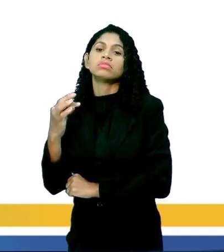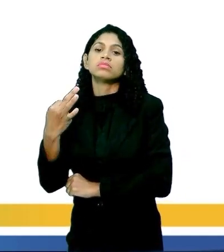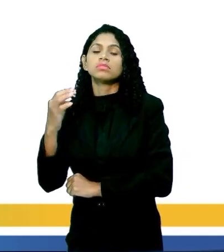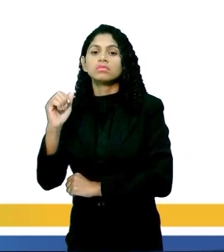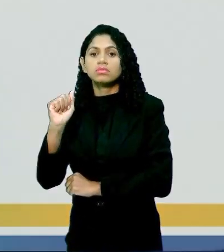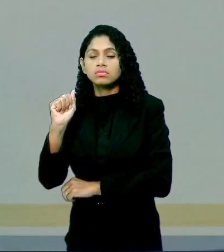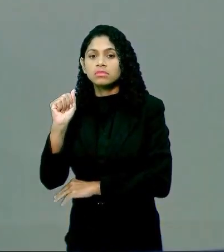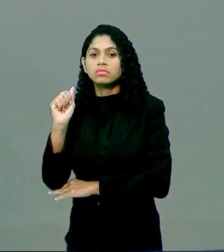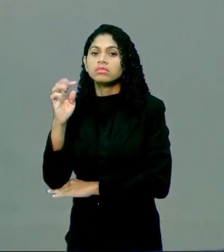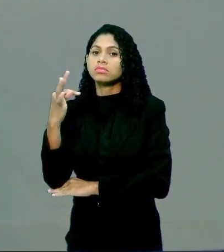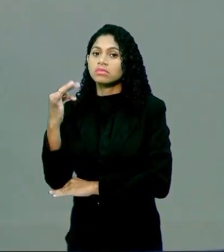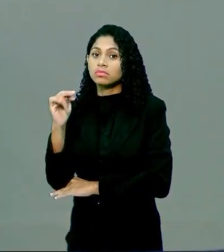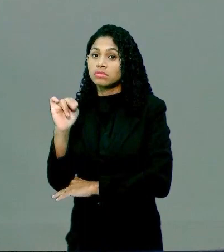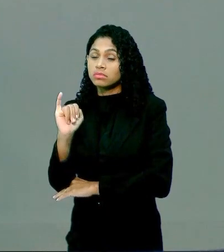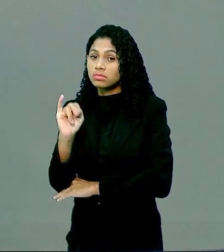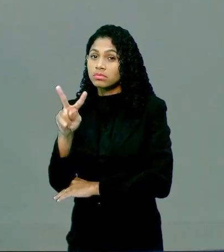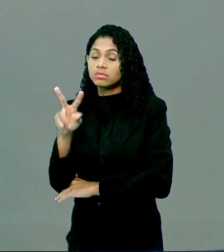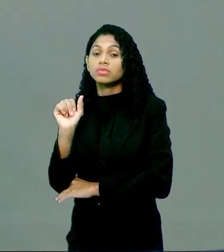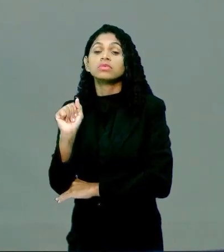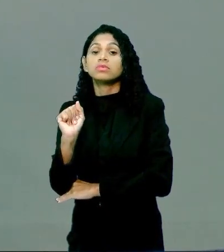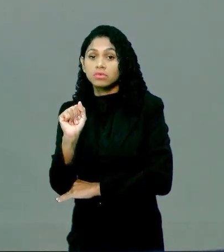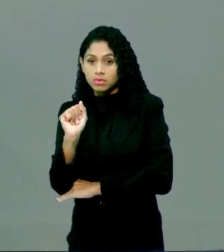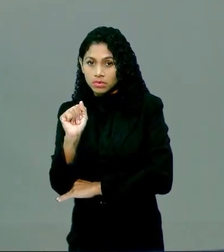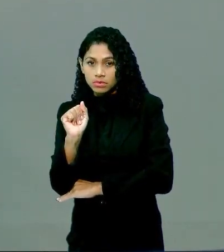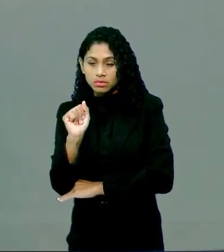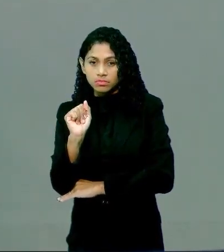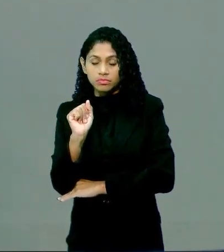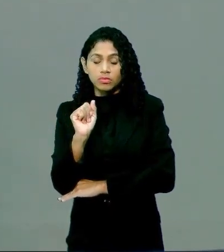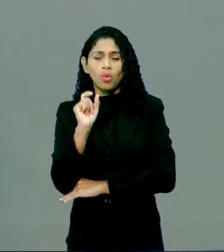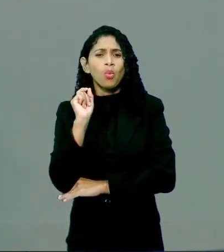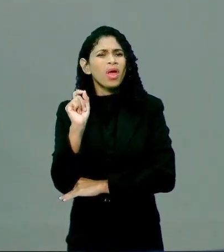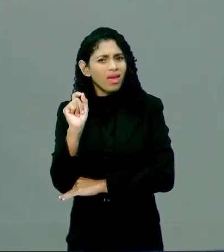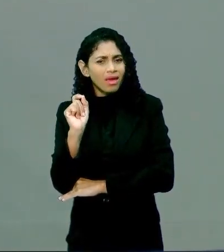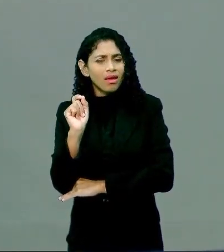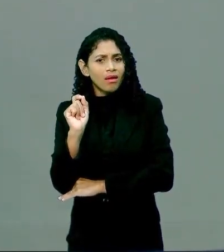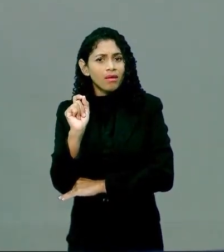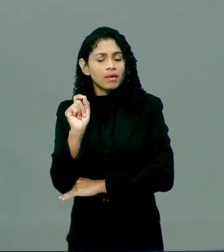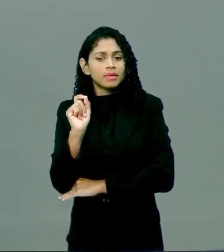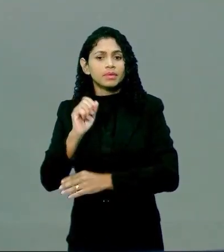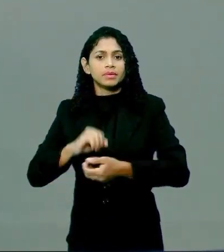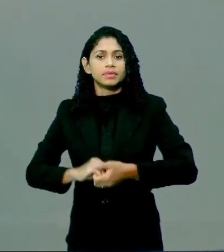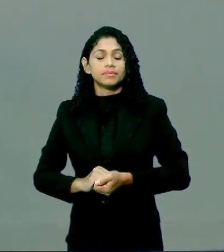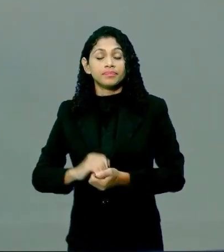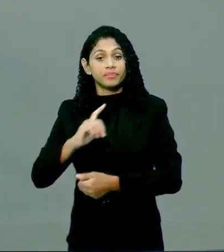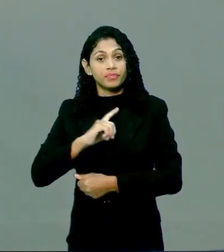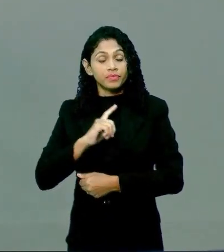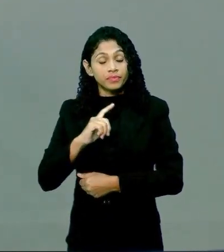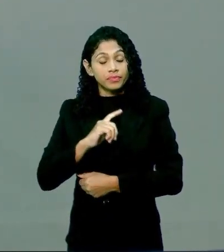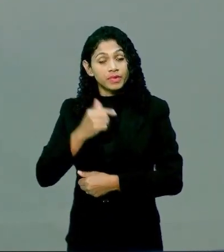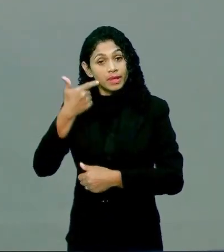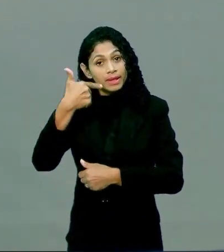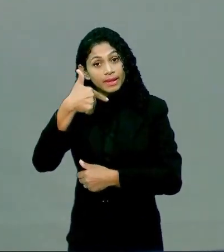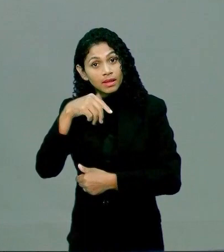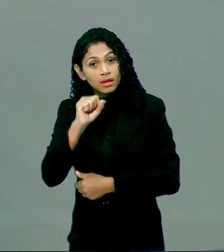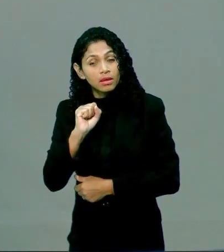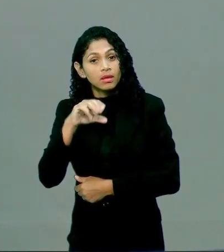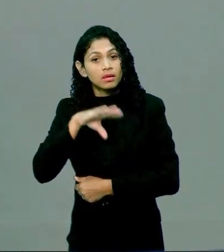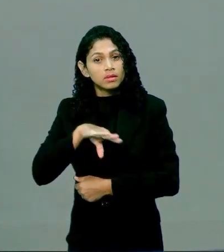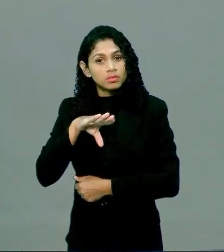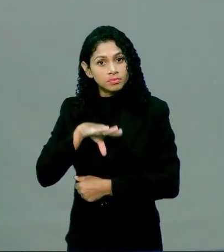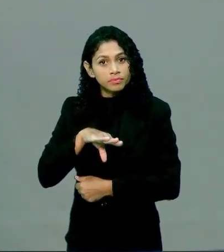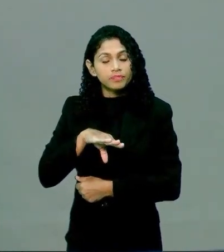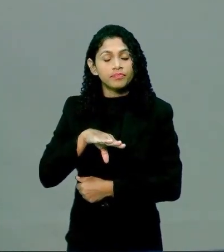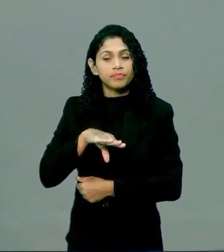interpretações. Primeiro, vamos por partes. O que é uma linguagem conotativa? A gente tem na língua portuguesa o que a gente chama de